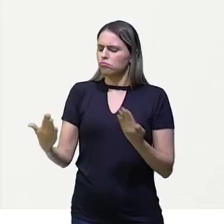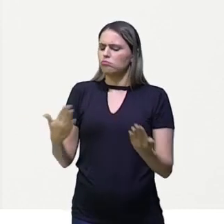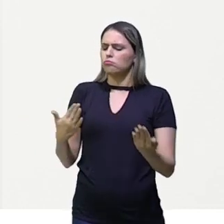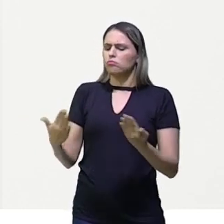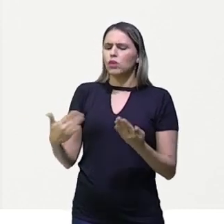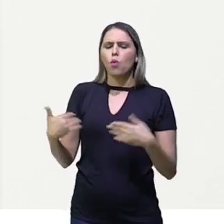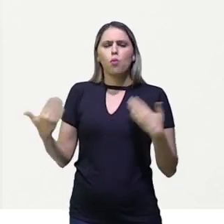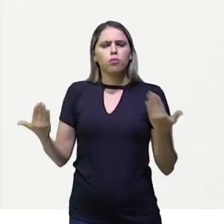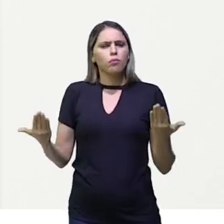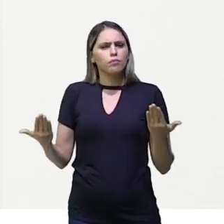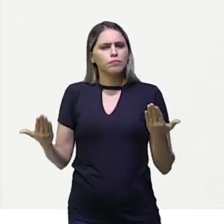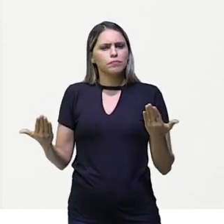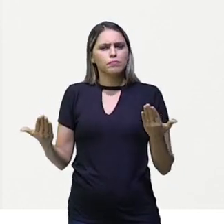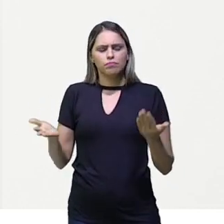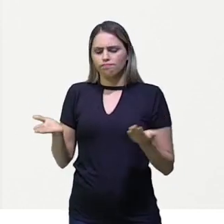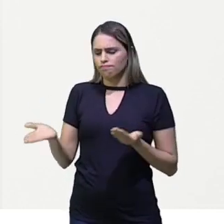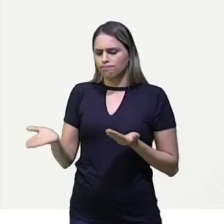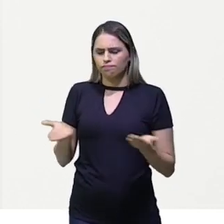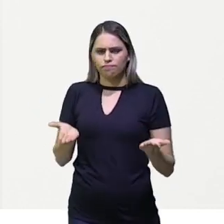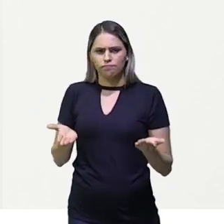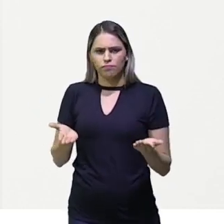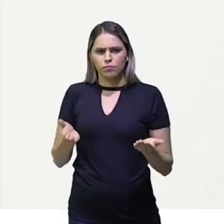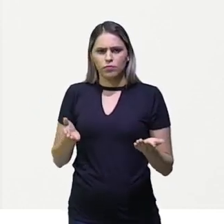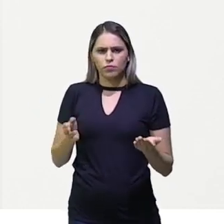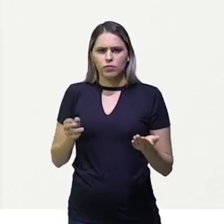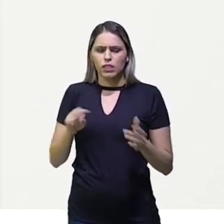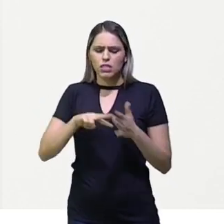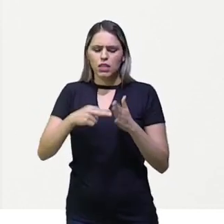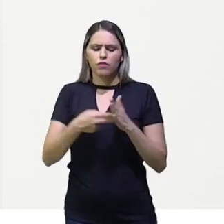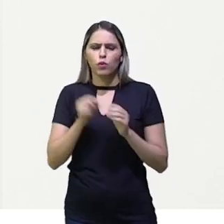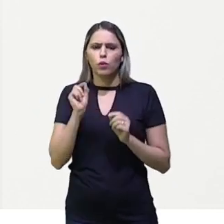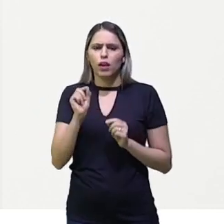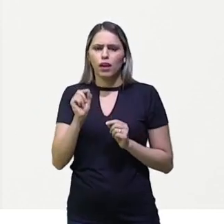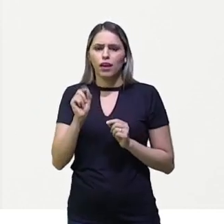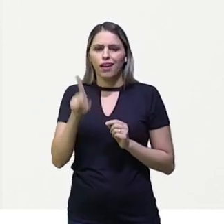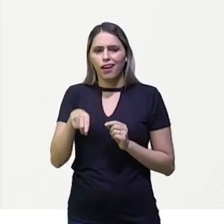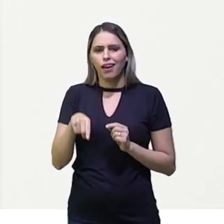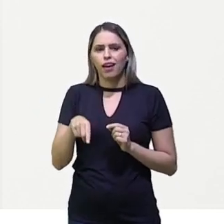que será a unidade de medida.